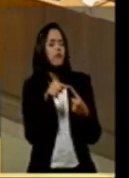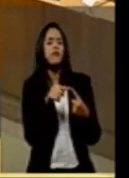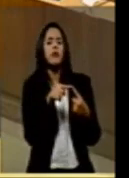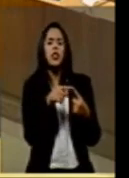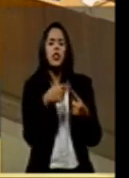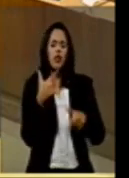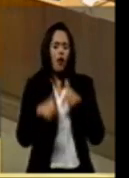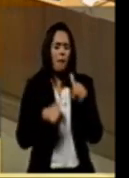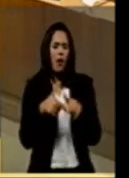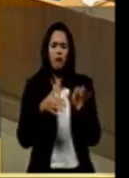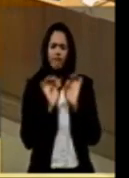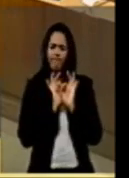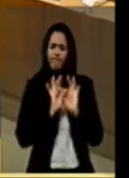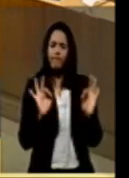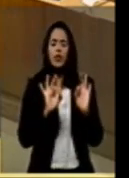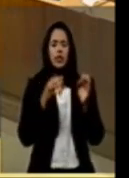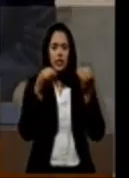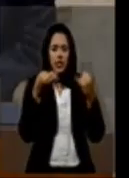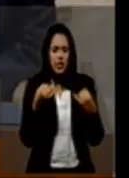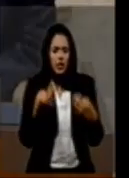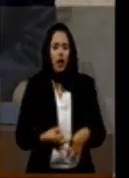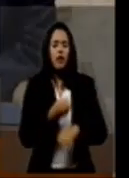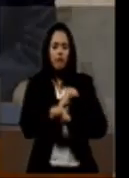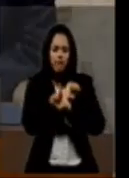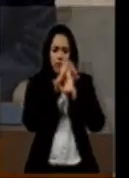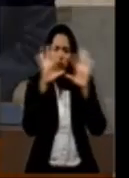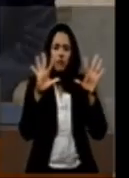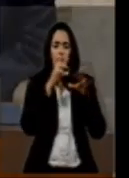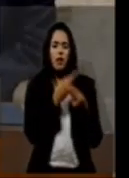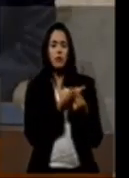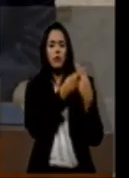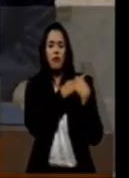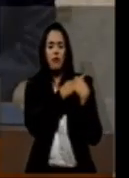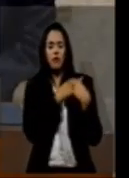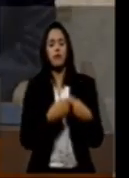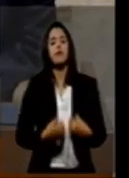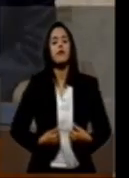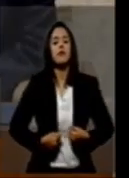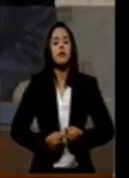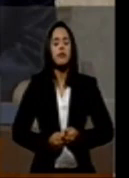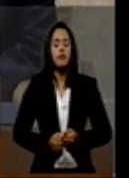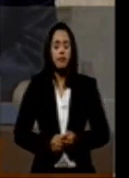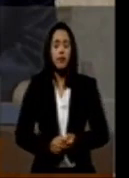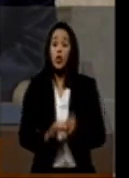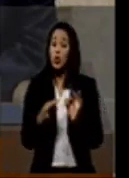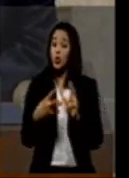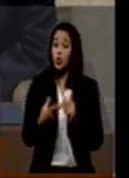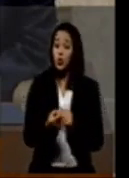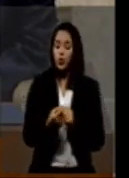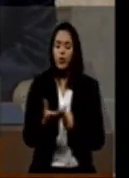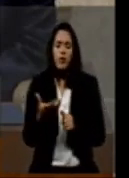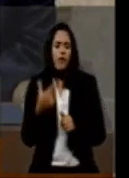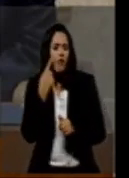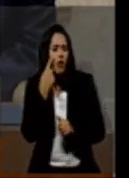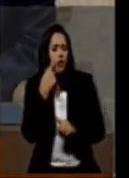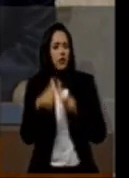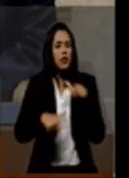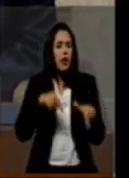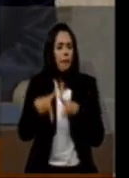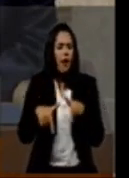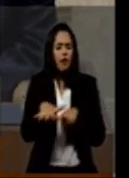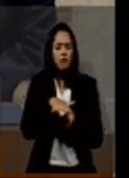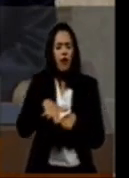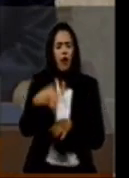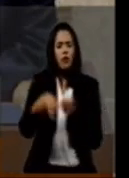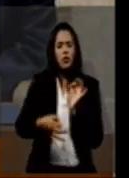eficiente transparente e responsável tudo voltado à prestação jurisdicional cada vez mais